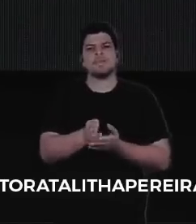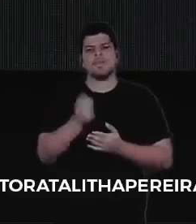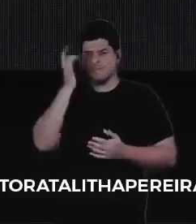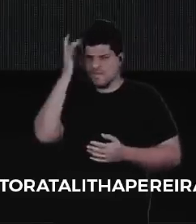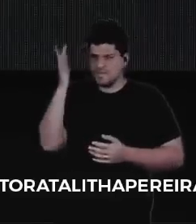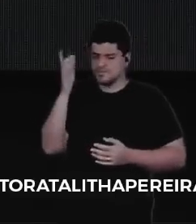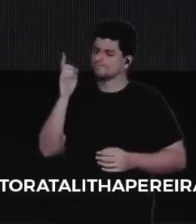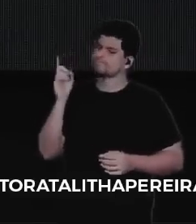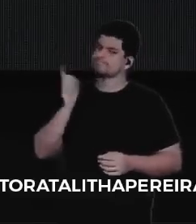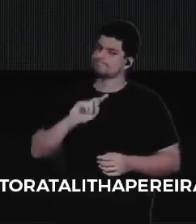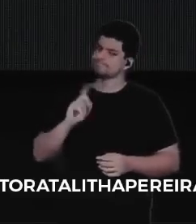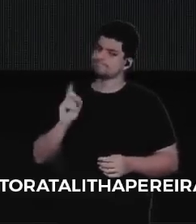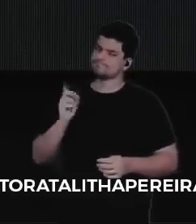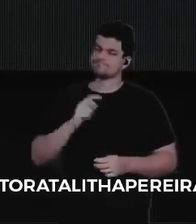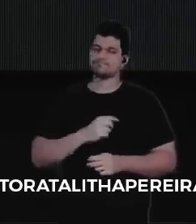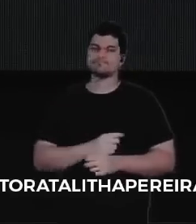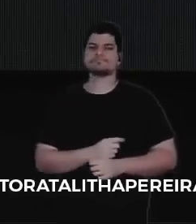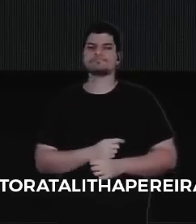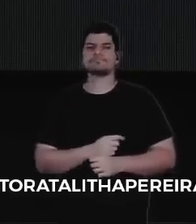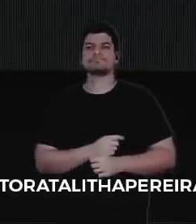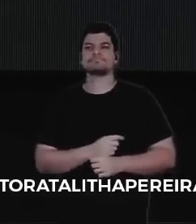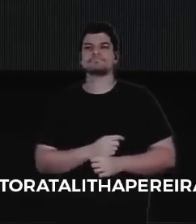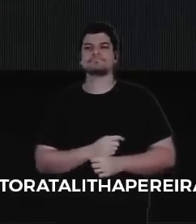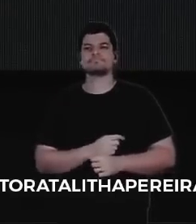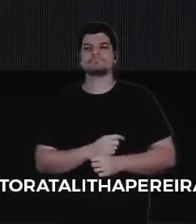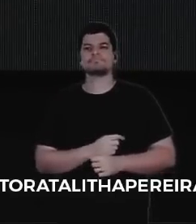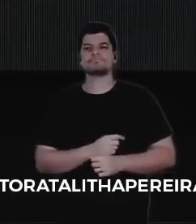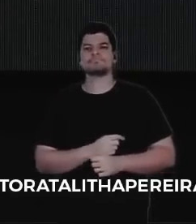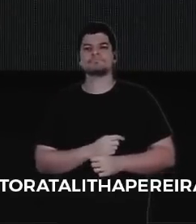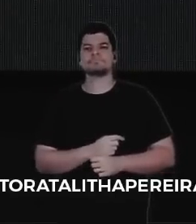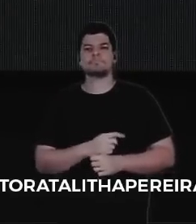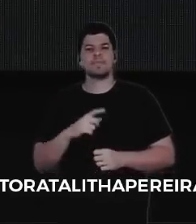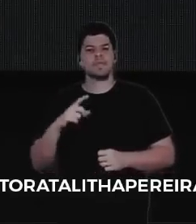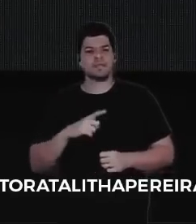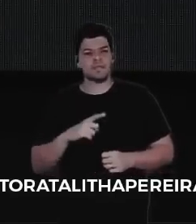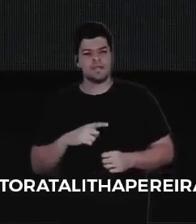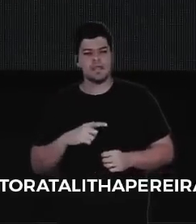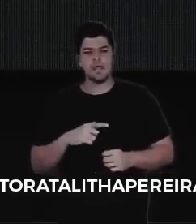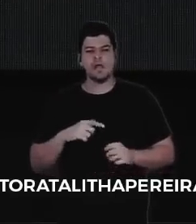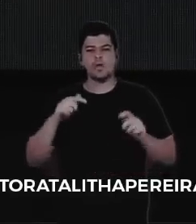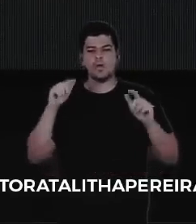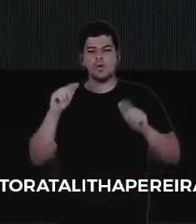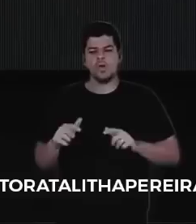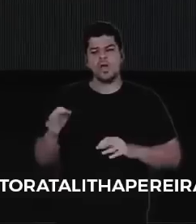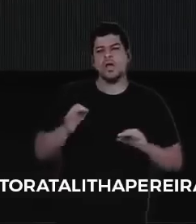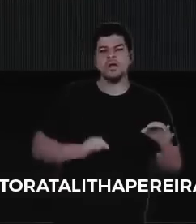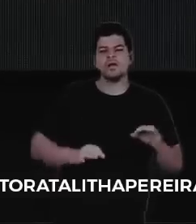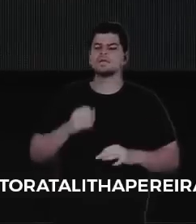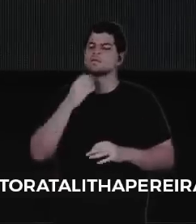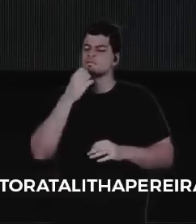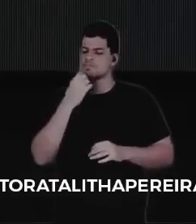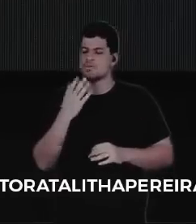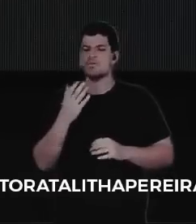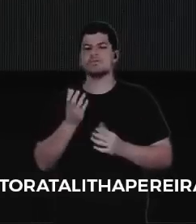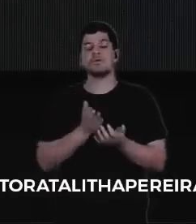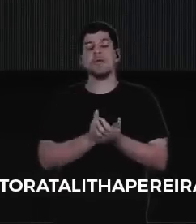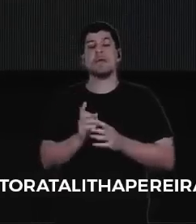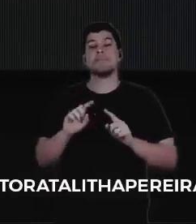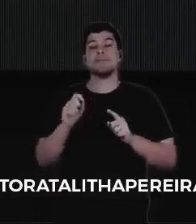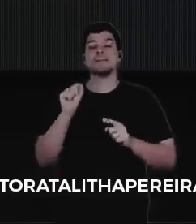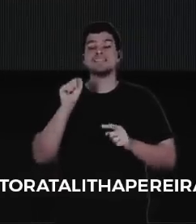fácil? Não. Com um ambiente favorável é maravilhoso, mas no meio da crise, ser